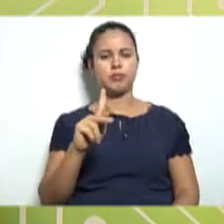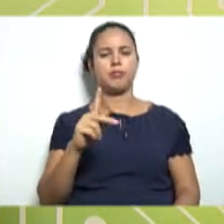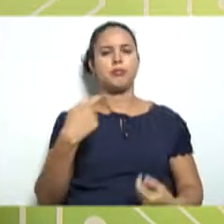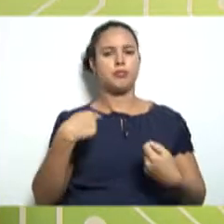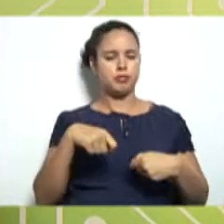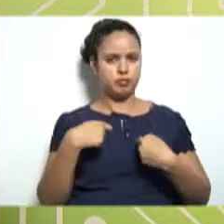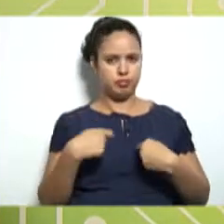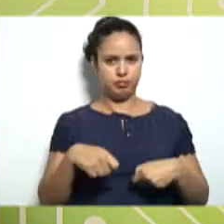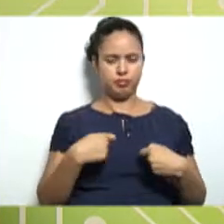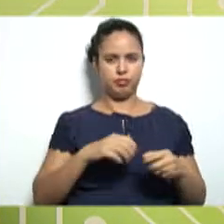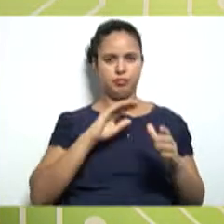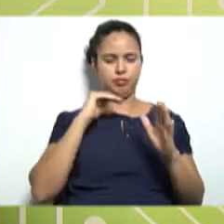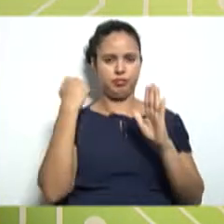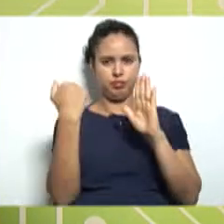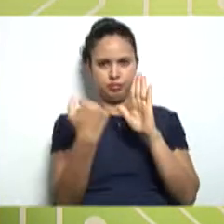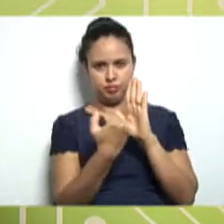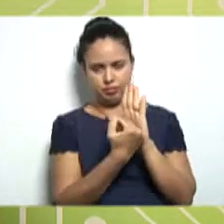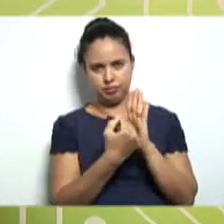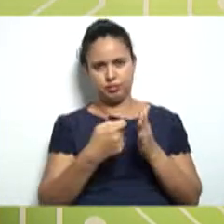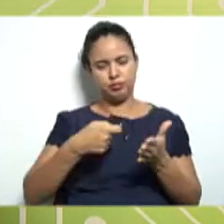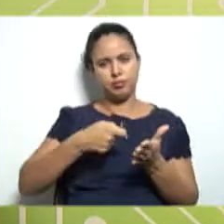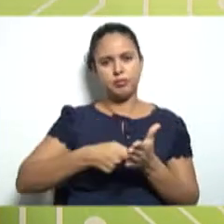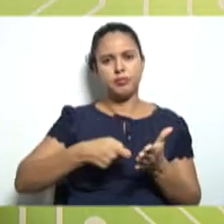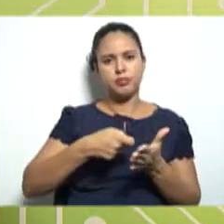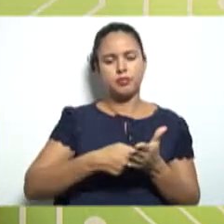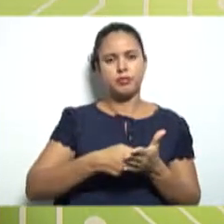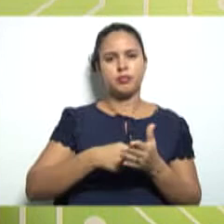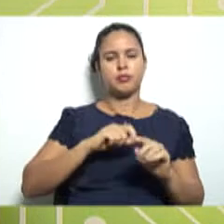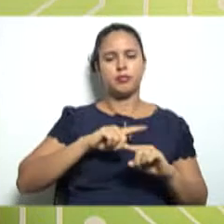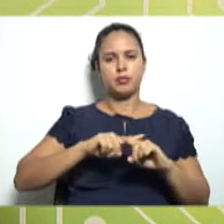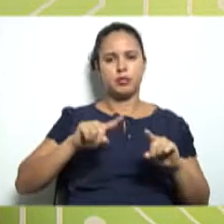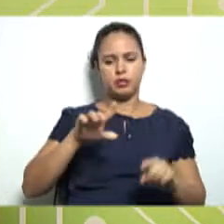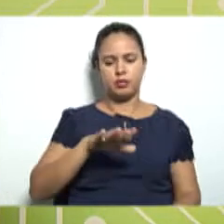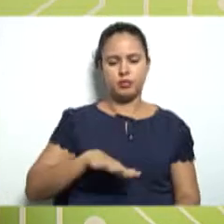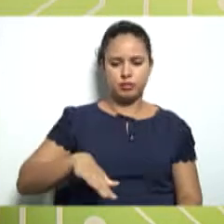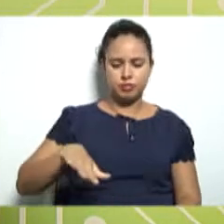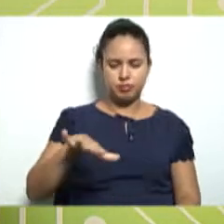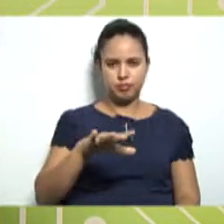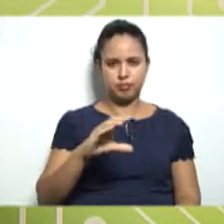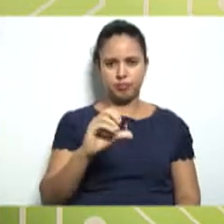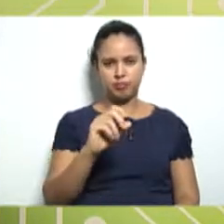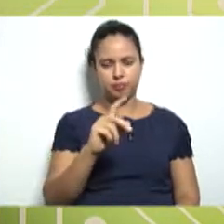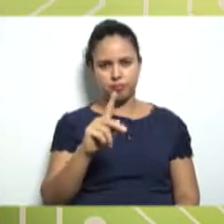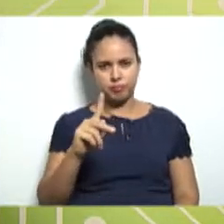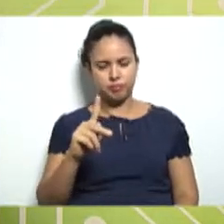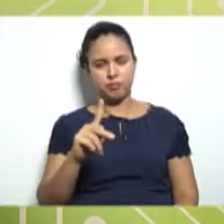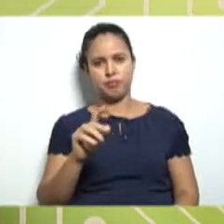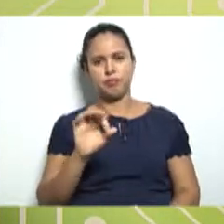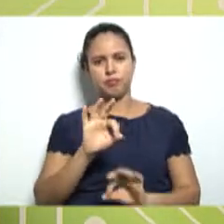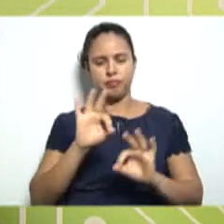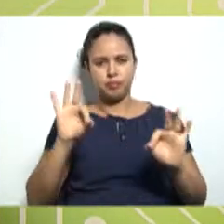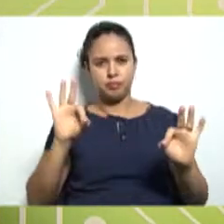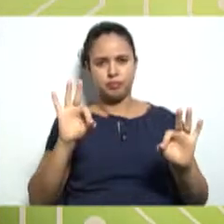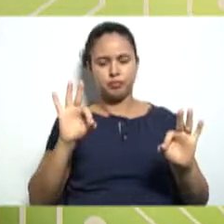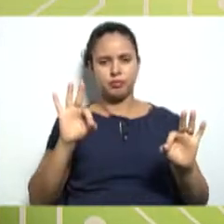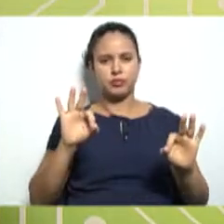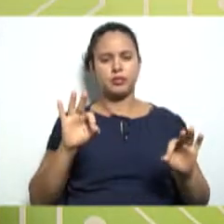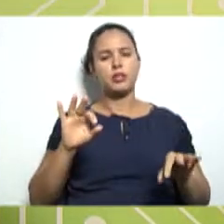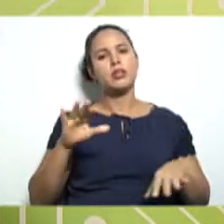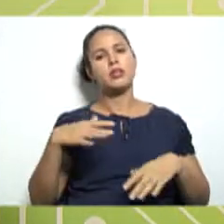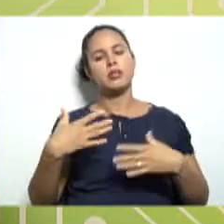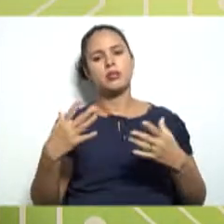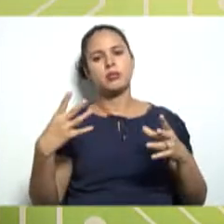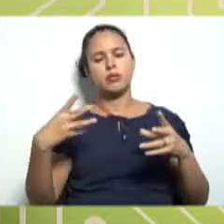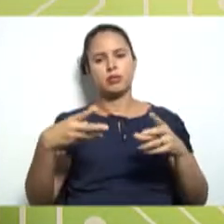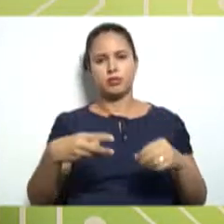essas obrigações. No entanto, também é um ramo de bastante sucesso. Quase todo taxista ou mototaxista está organizado